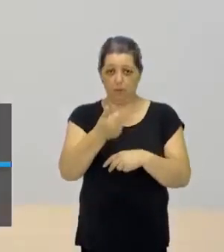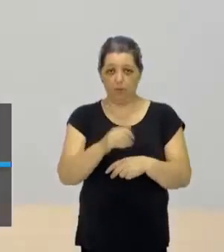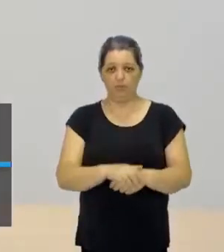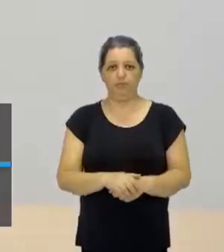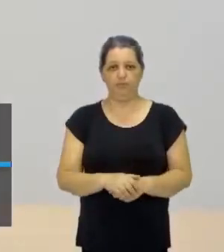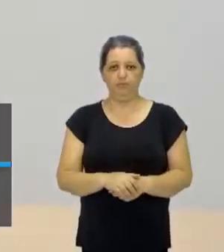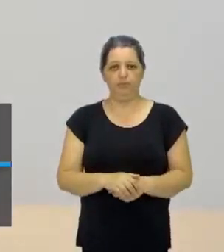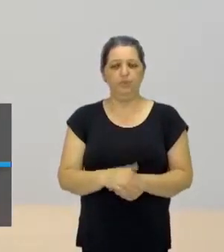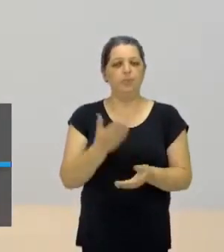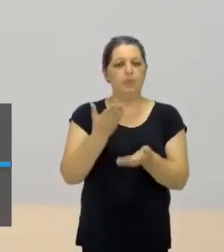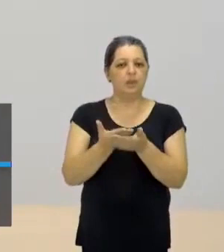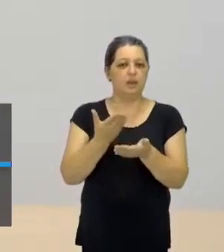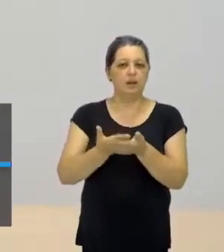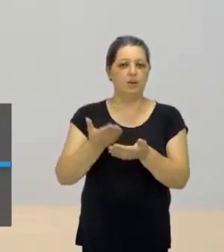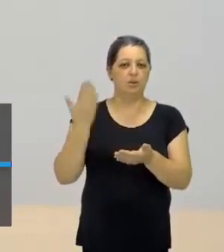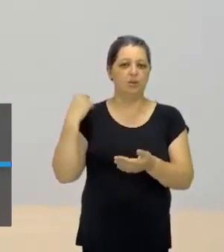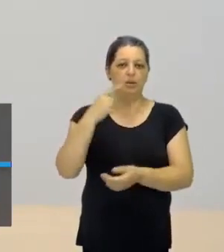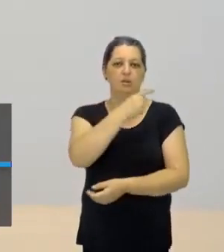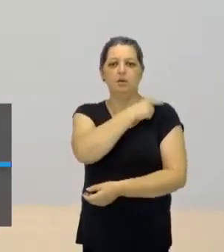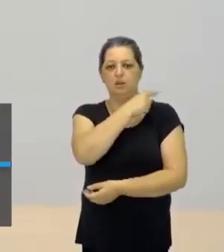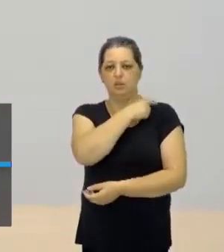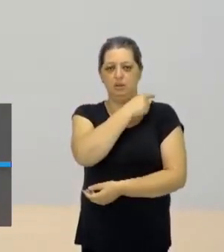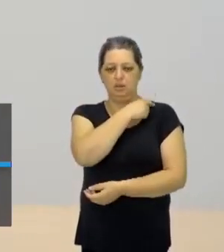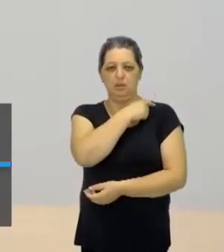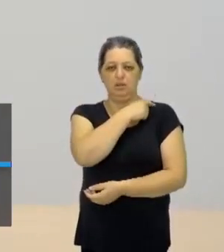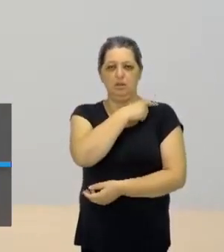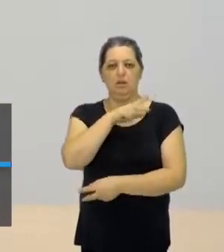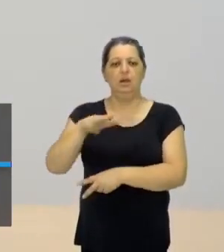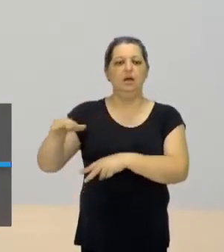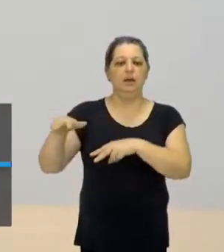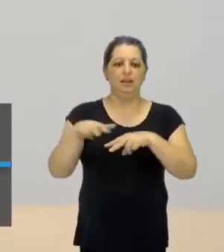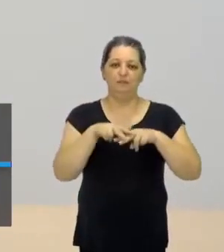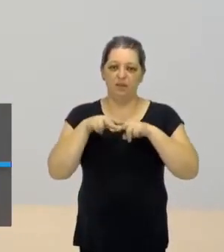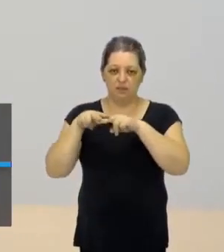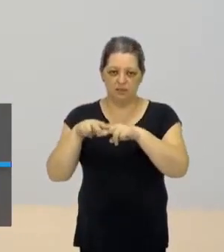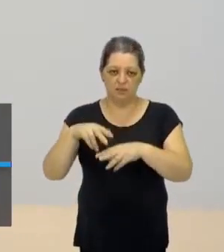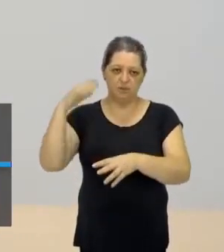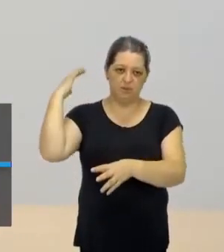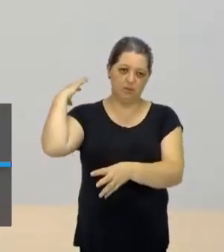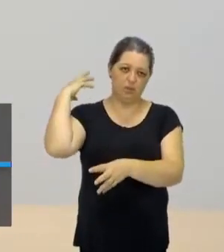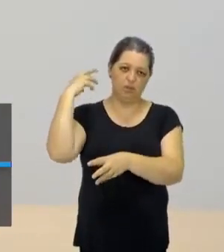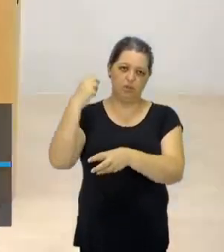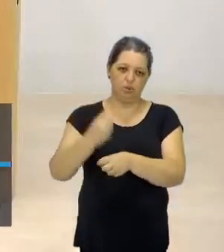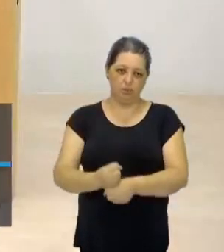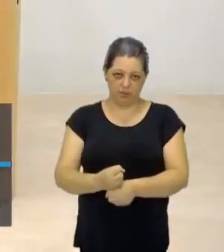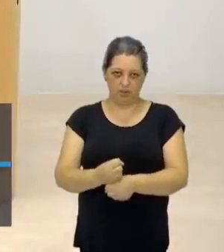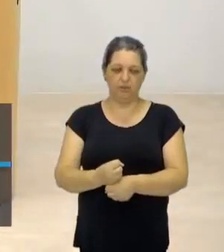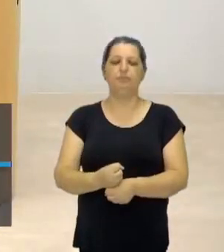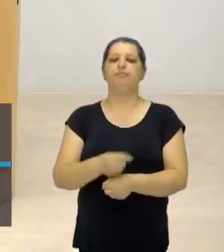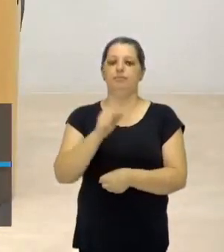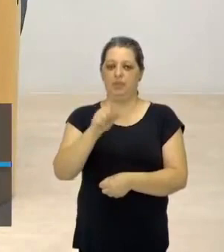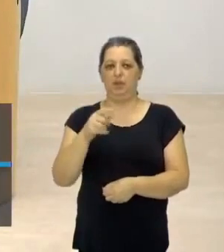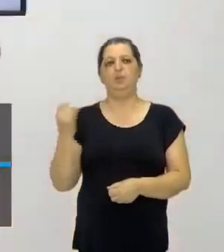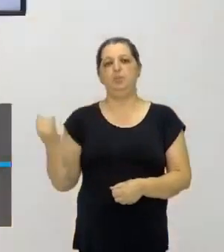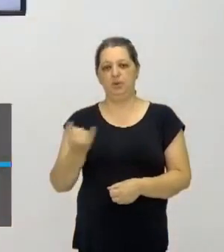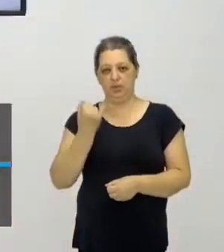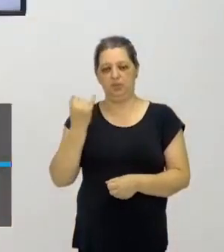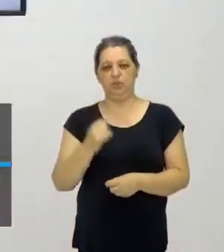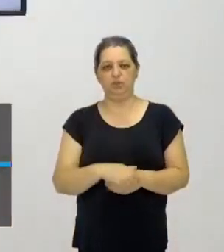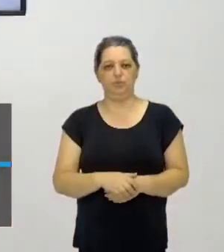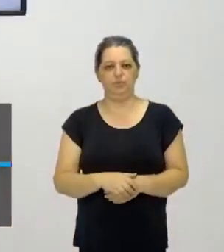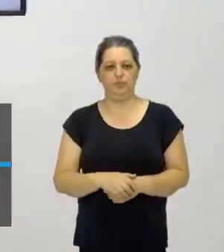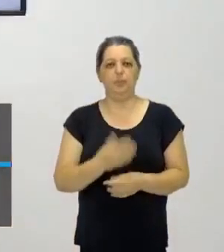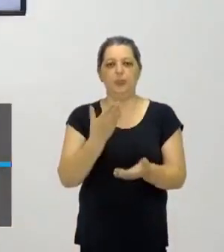Falamos isso também na aula do primeiro ano, sobre essa revisão, retomada, né, João? Super importante, né? Super. Na